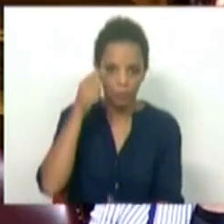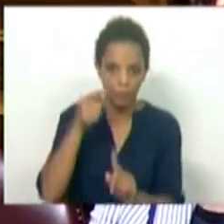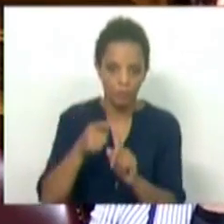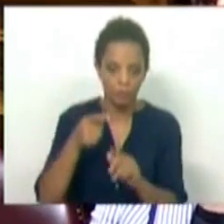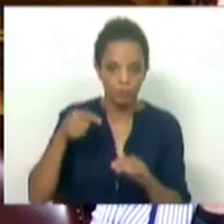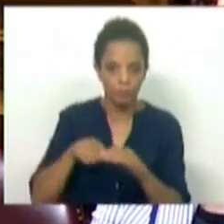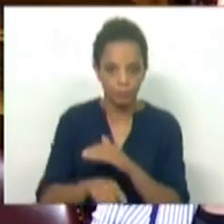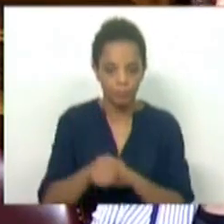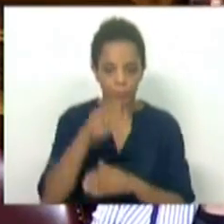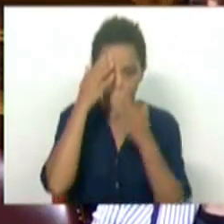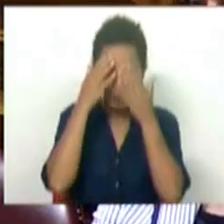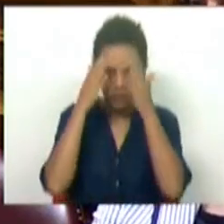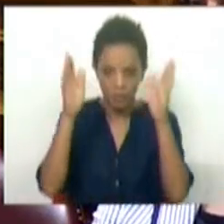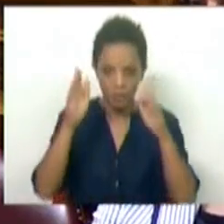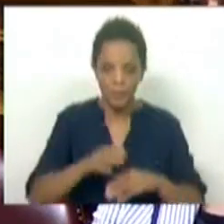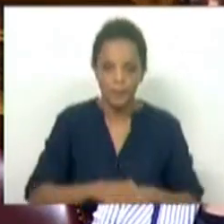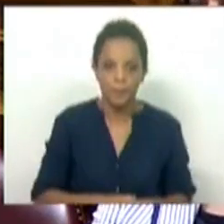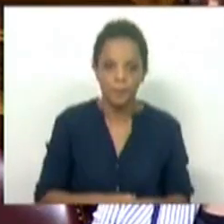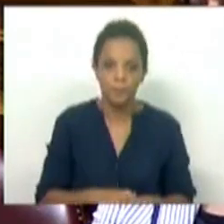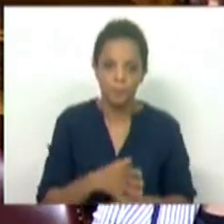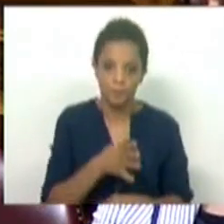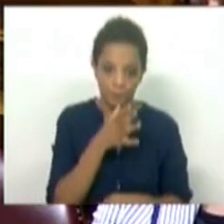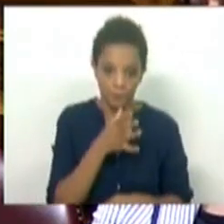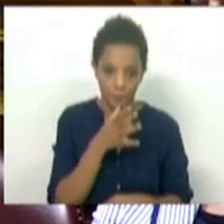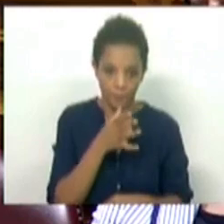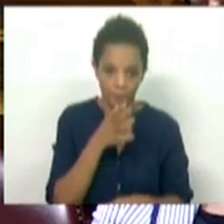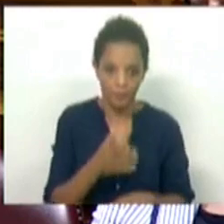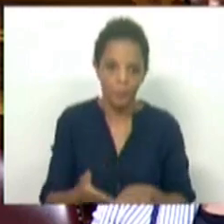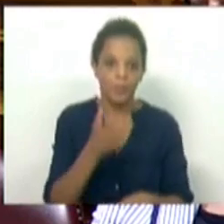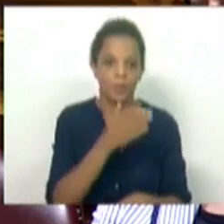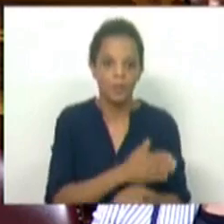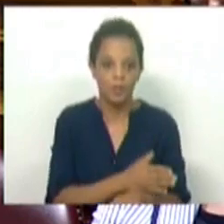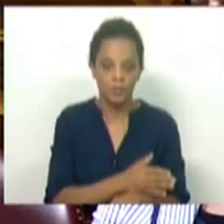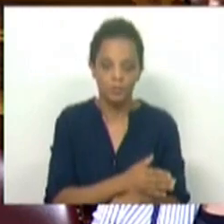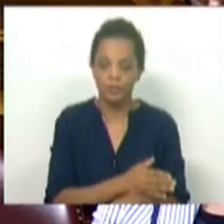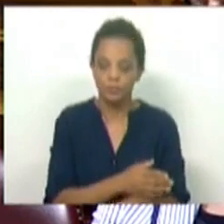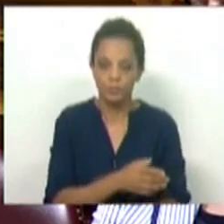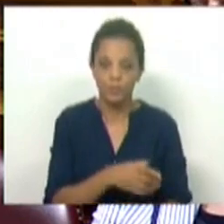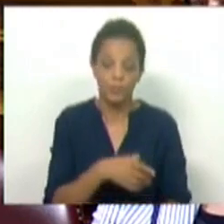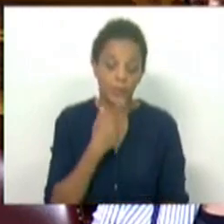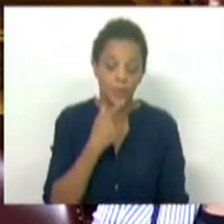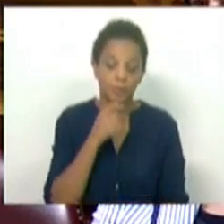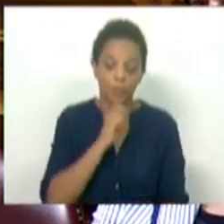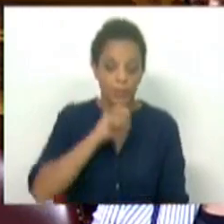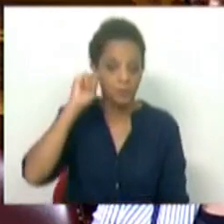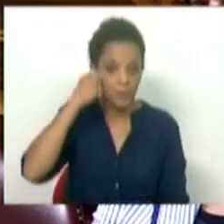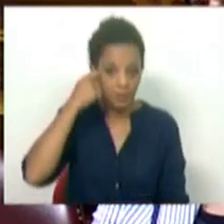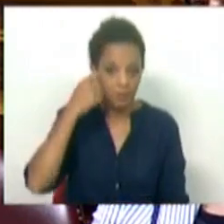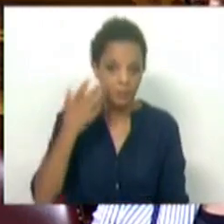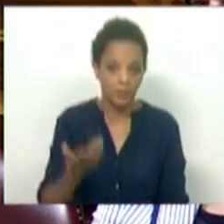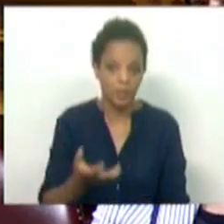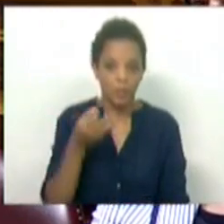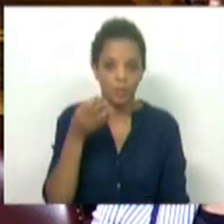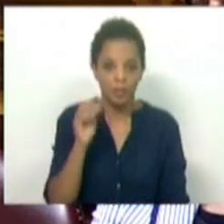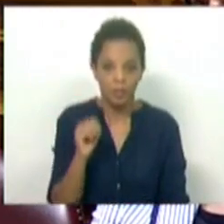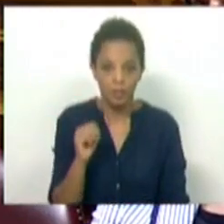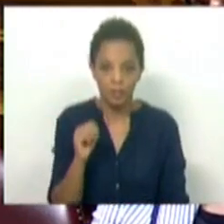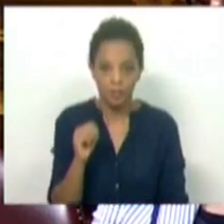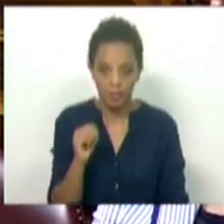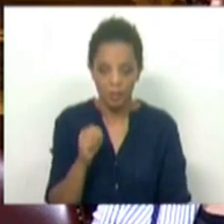de aprofundamento da democracia enunciados, antes os podem ameaçar. Neste sentido, o Partido